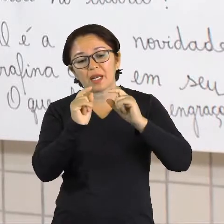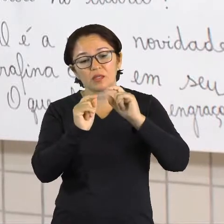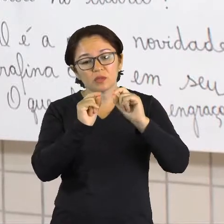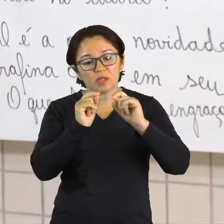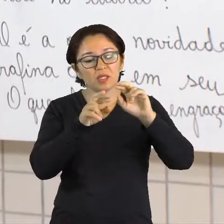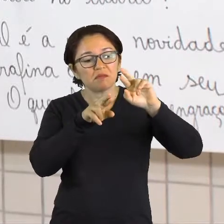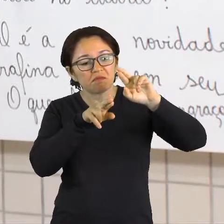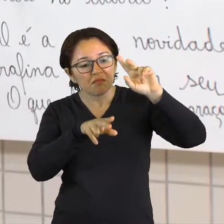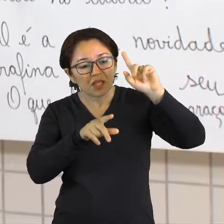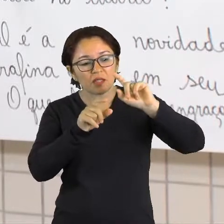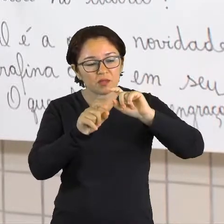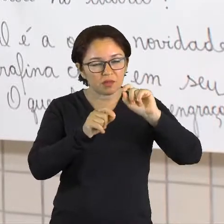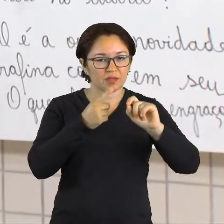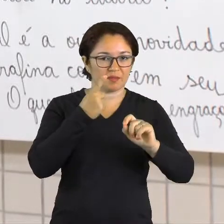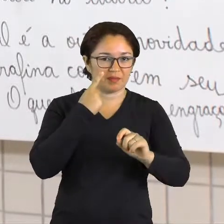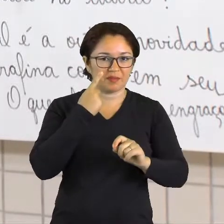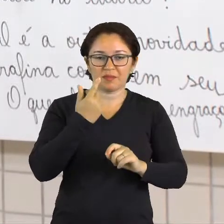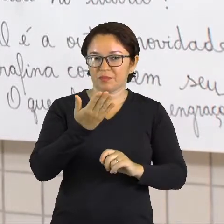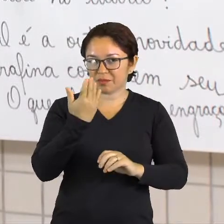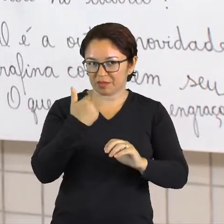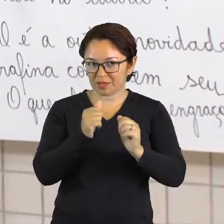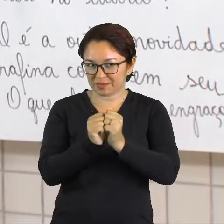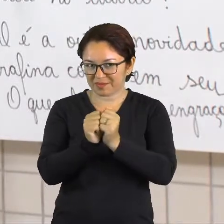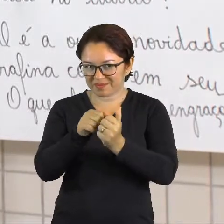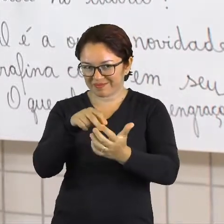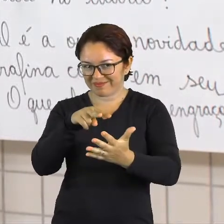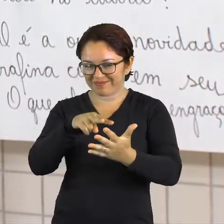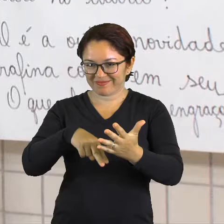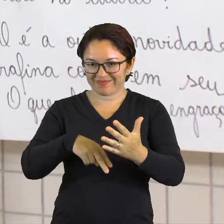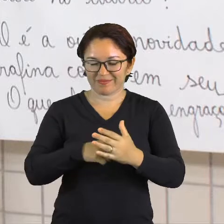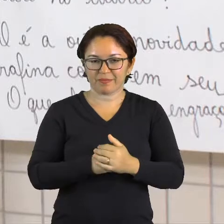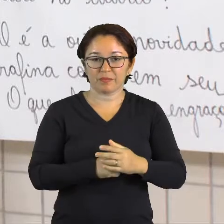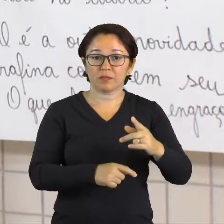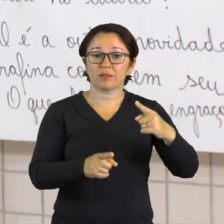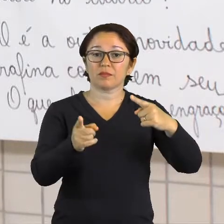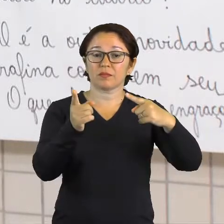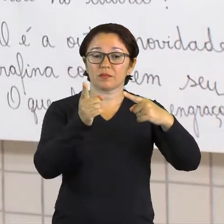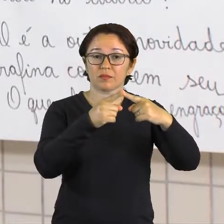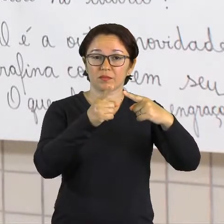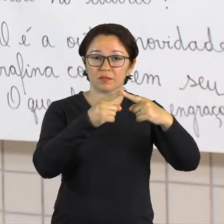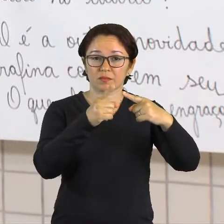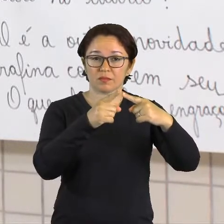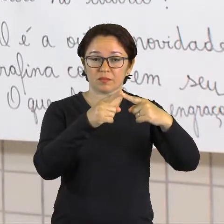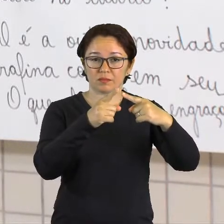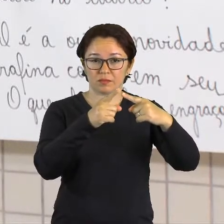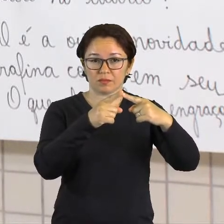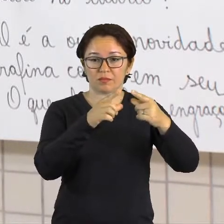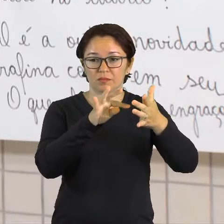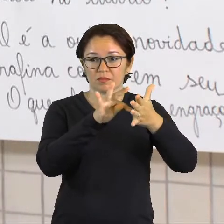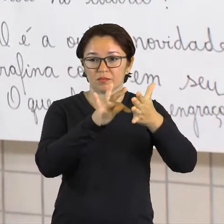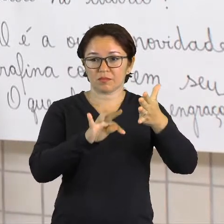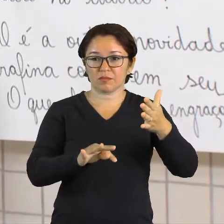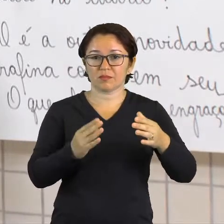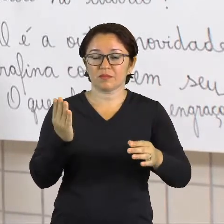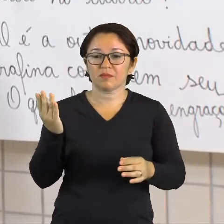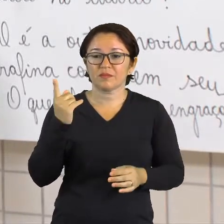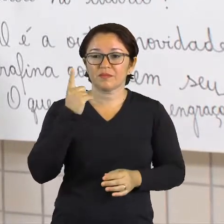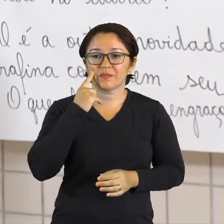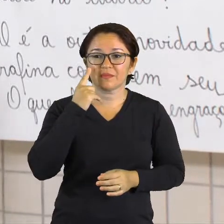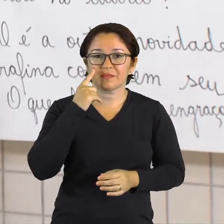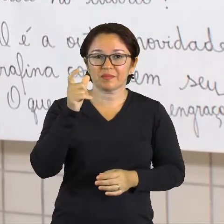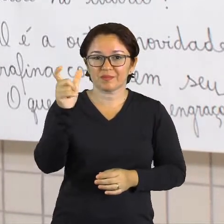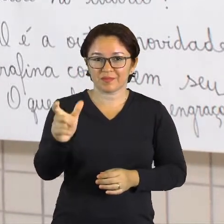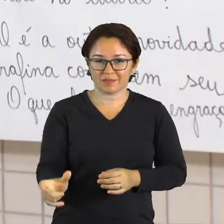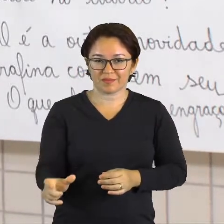certo? Então vamos iniciar a leitura? O texto 1, como está aqui, é o Diário